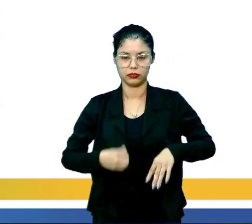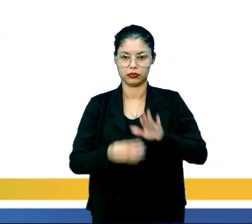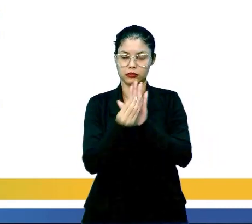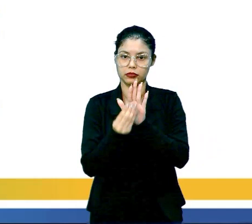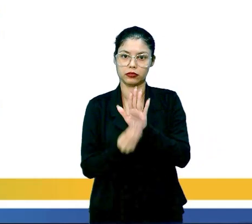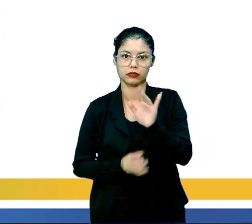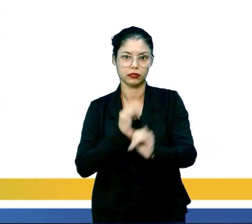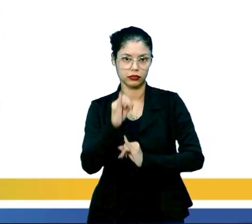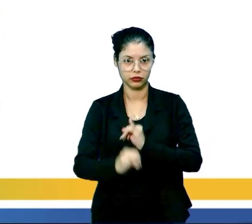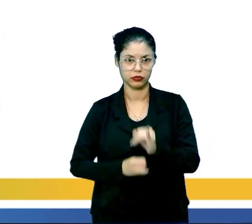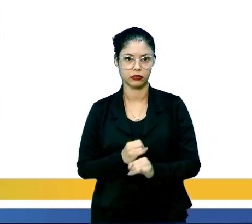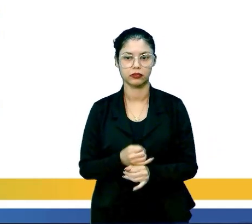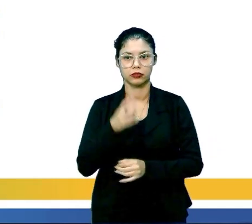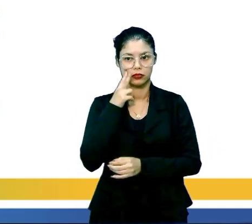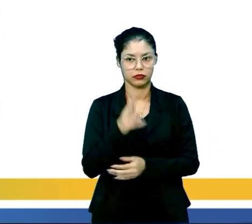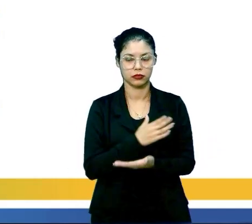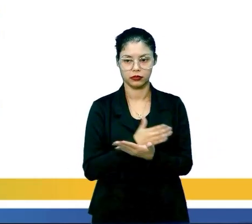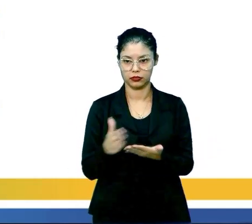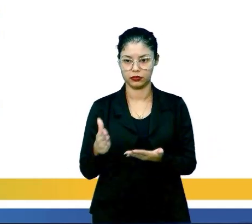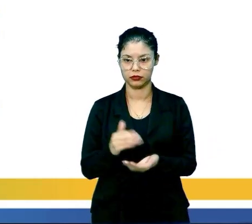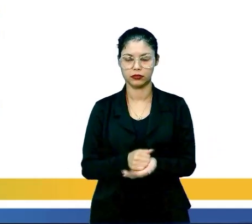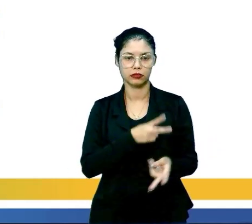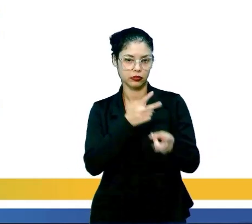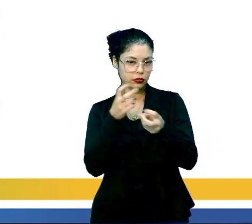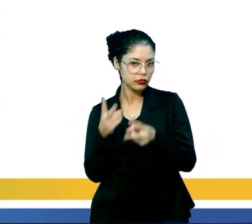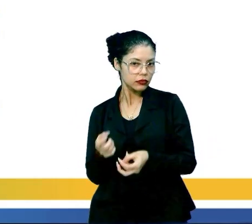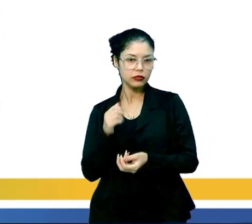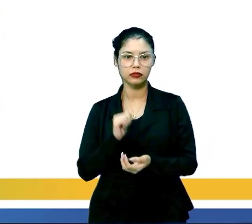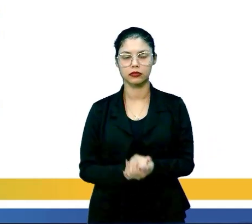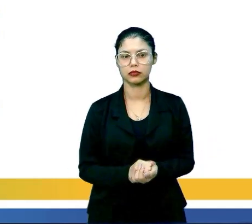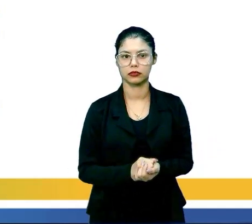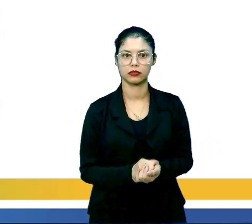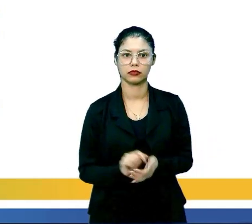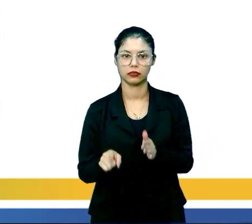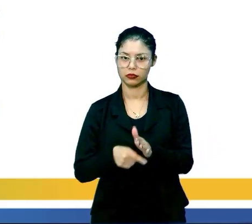da internet. Então, vamos iniciar. Observe aí que ele diz